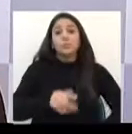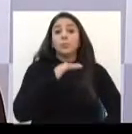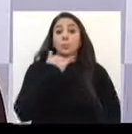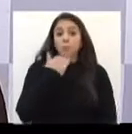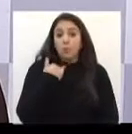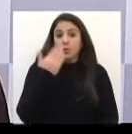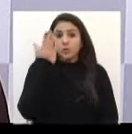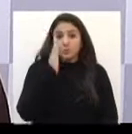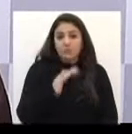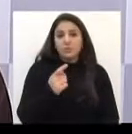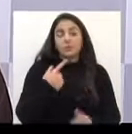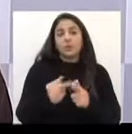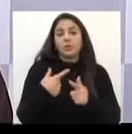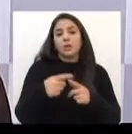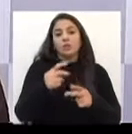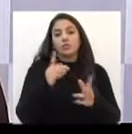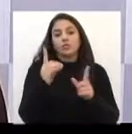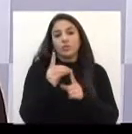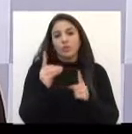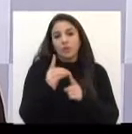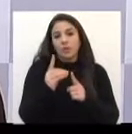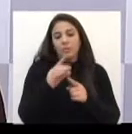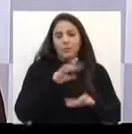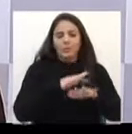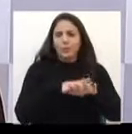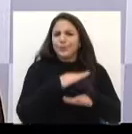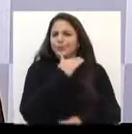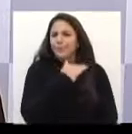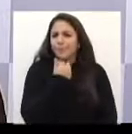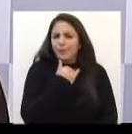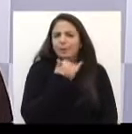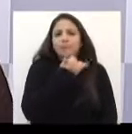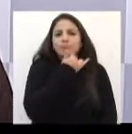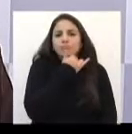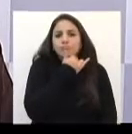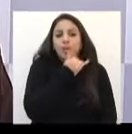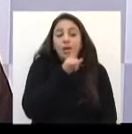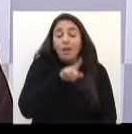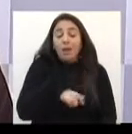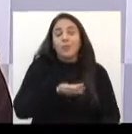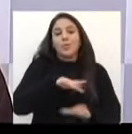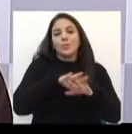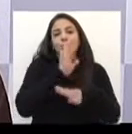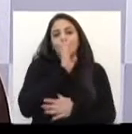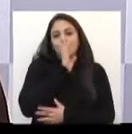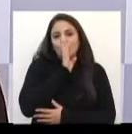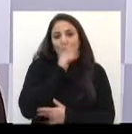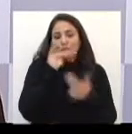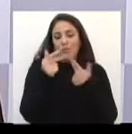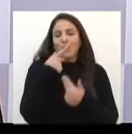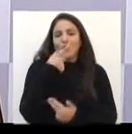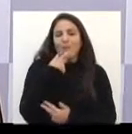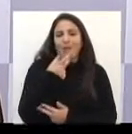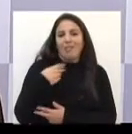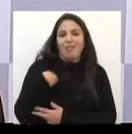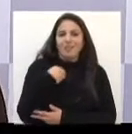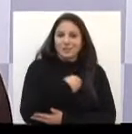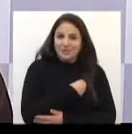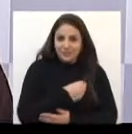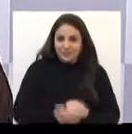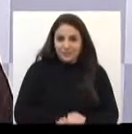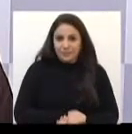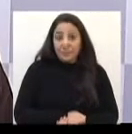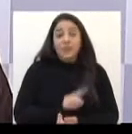que é a doença que mais mata. E é uma doença muito triste, silenciosa, como se fala na medicina, que a gente só vai descobrir muito tarde. E as